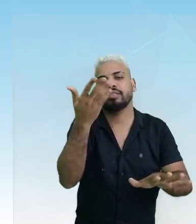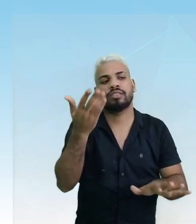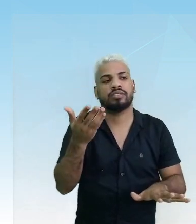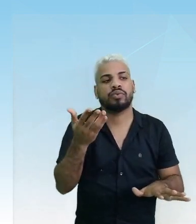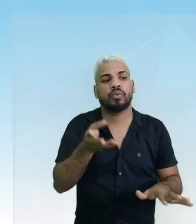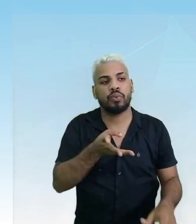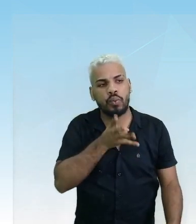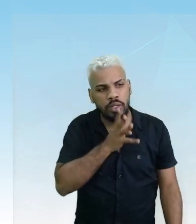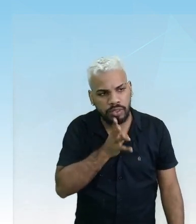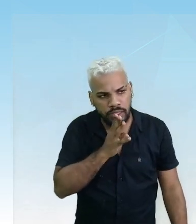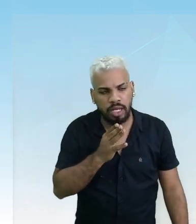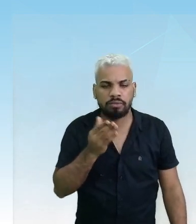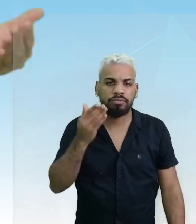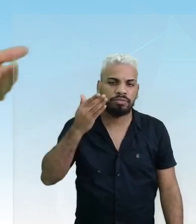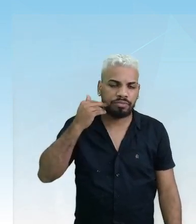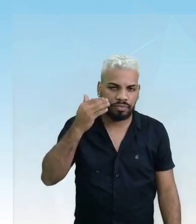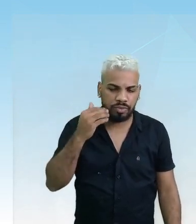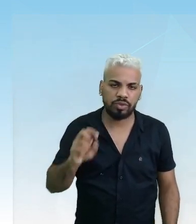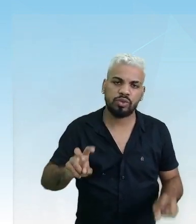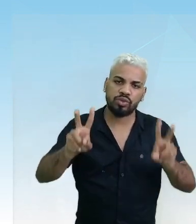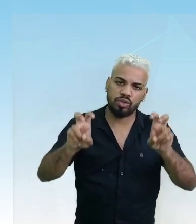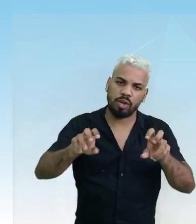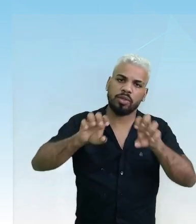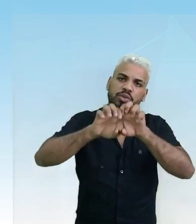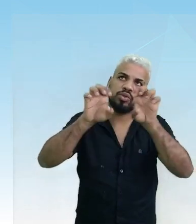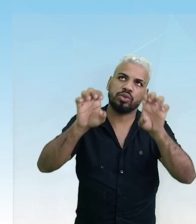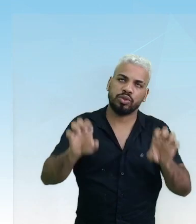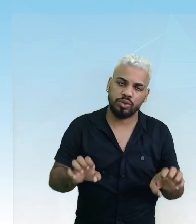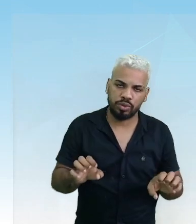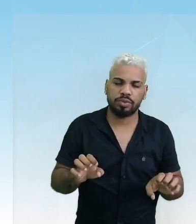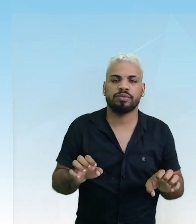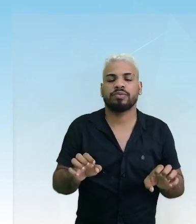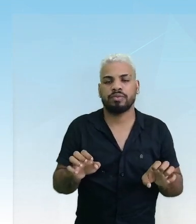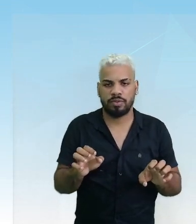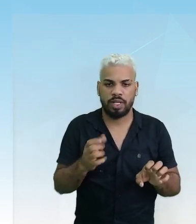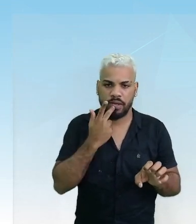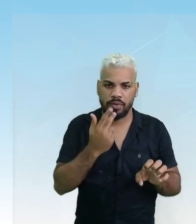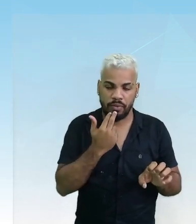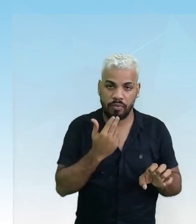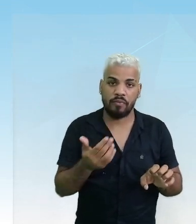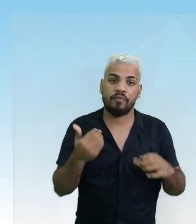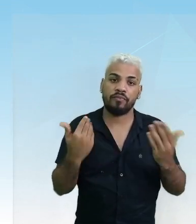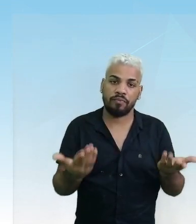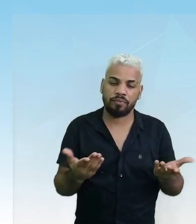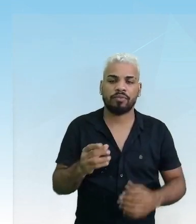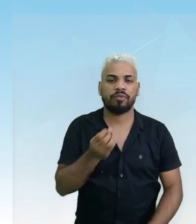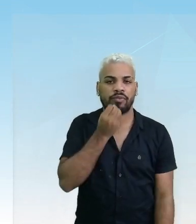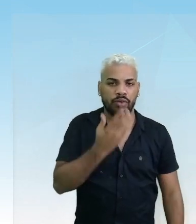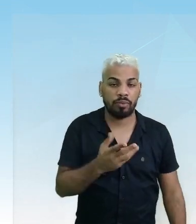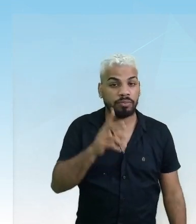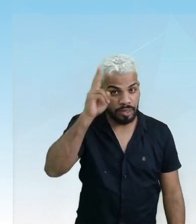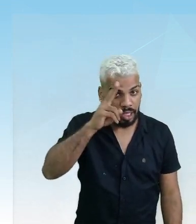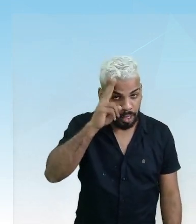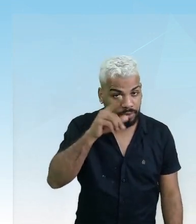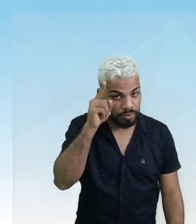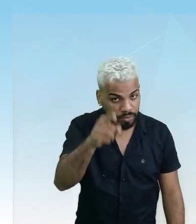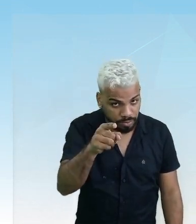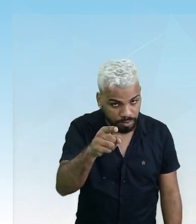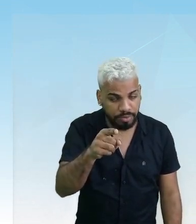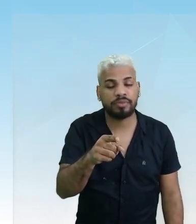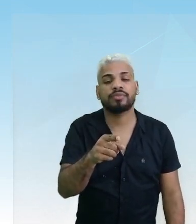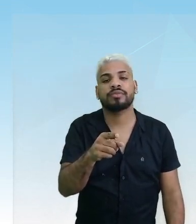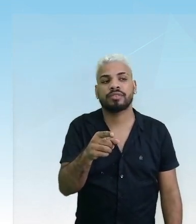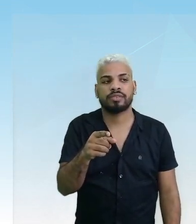um pouco mais sobre a estrutura da nossa língua, faz parte. E lembrem-se, não existe